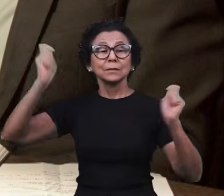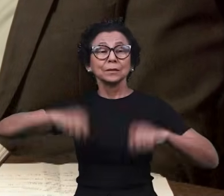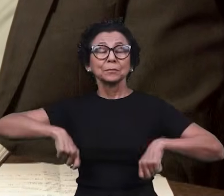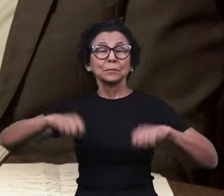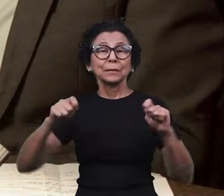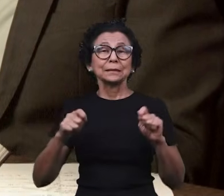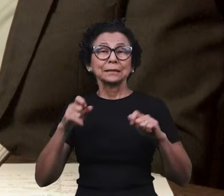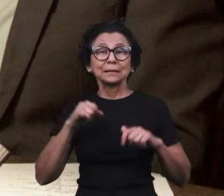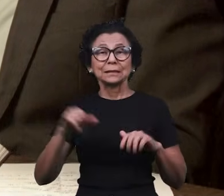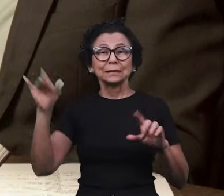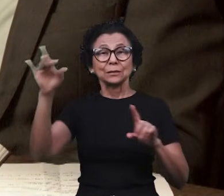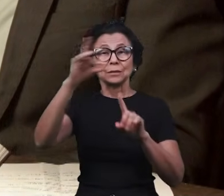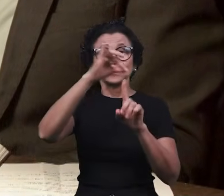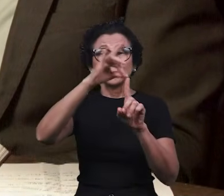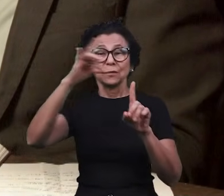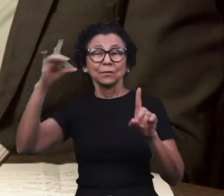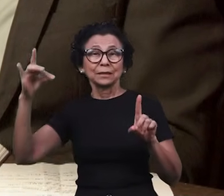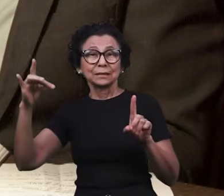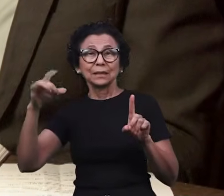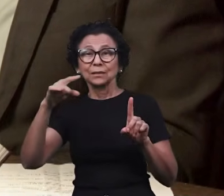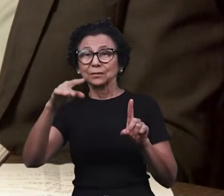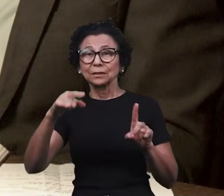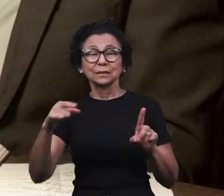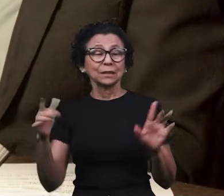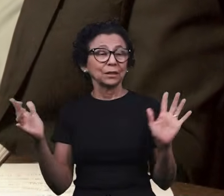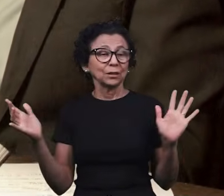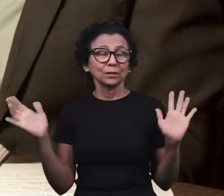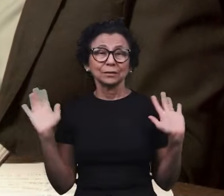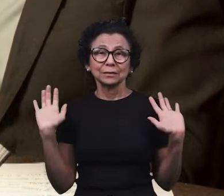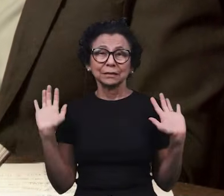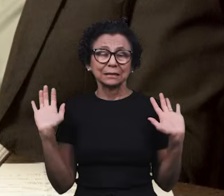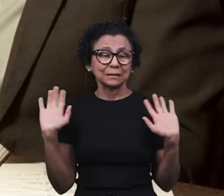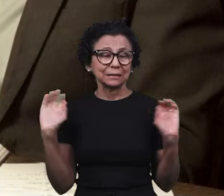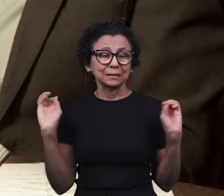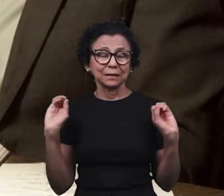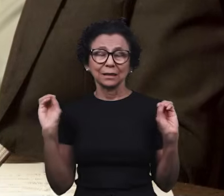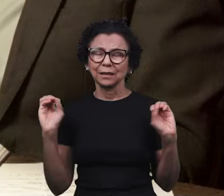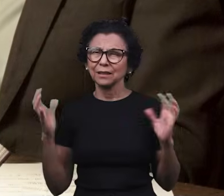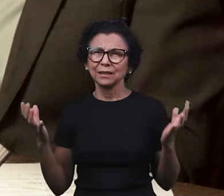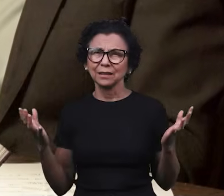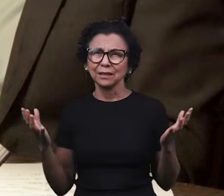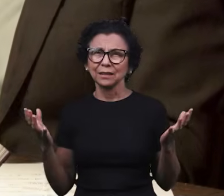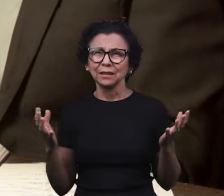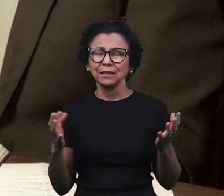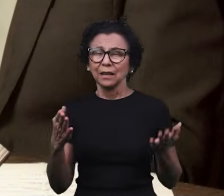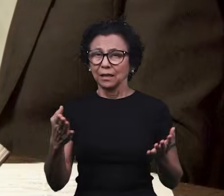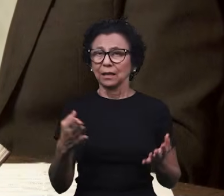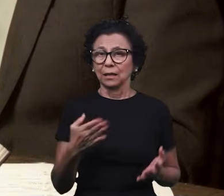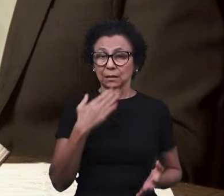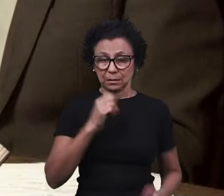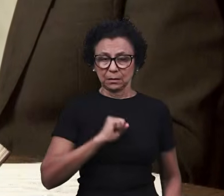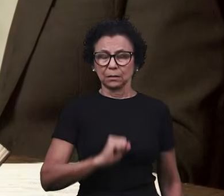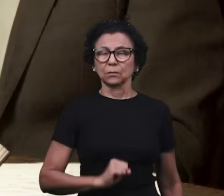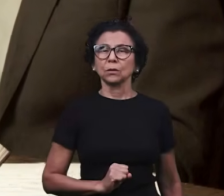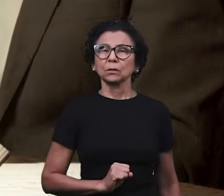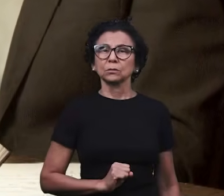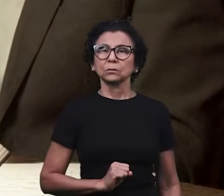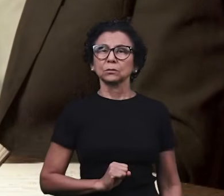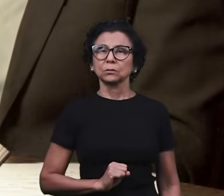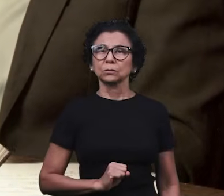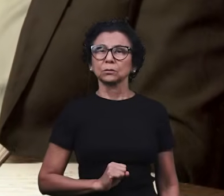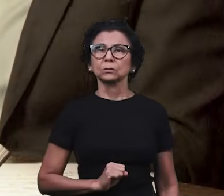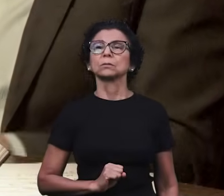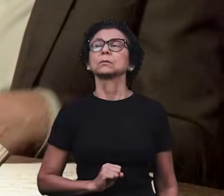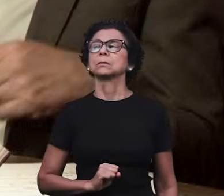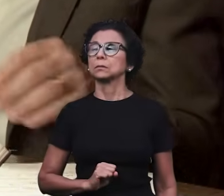Santo nós não vamos em lugar nenhum, nós não vamos fazer nada. Nós precisamos dessa bênção. Você é sacerdote, mas você não pode dispensar essas